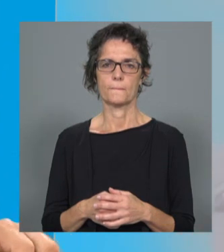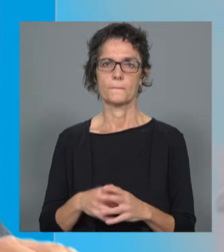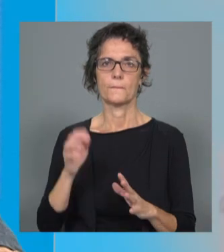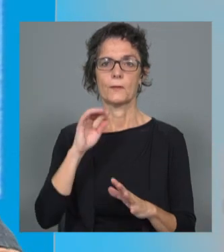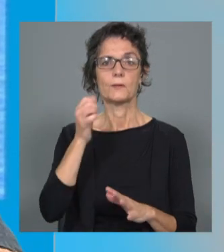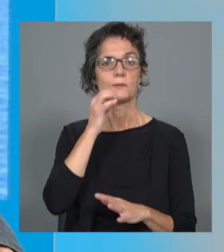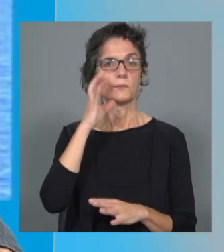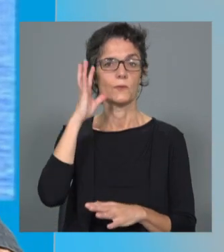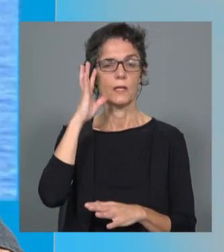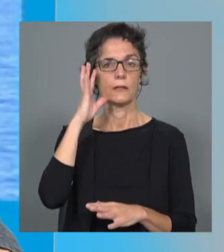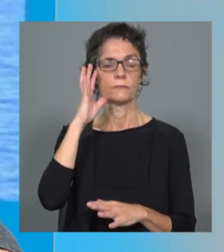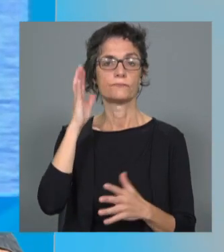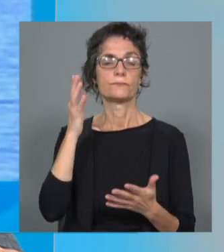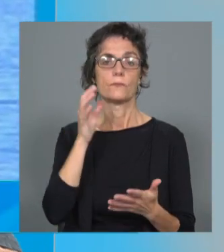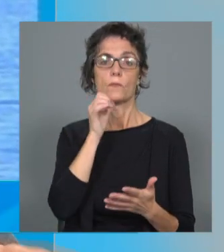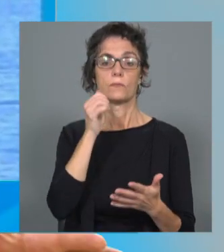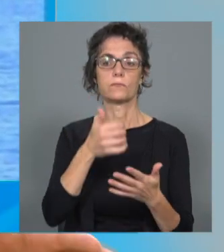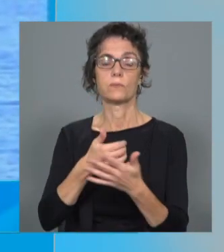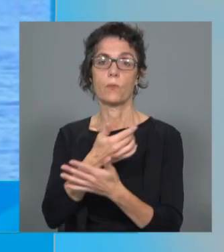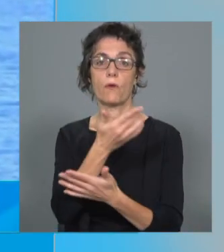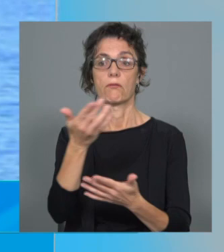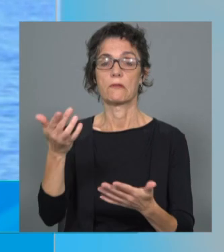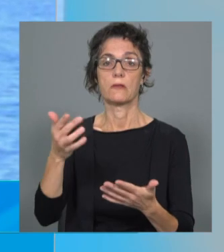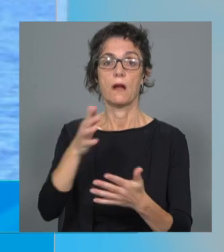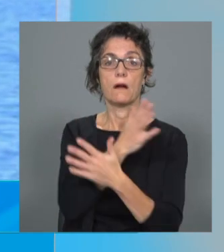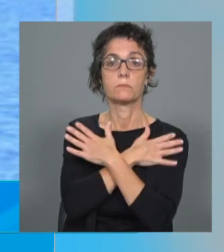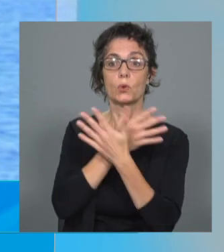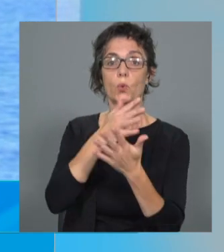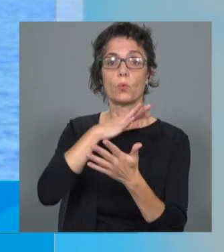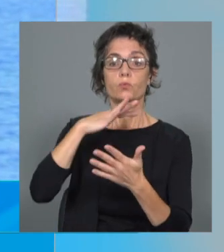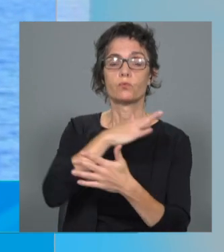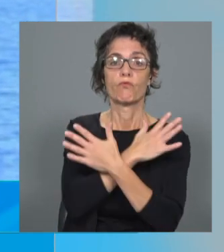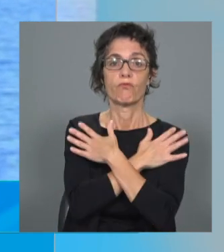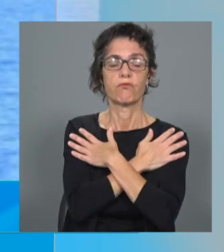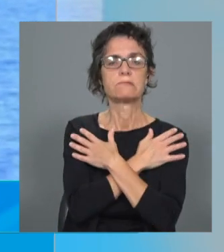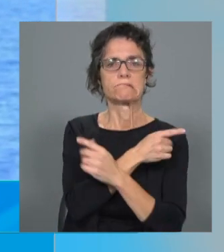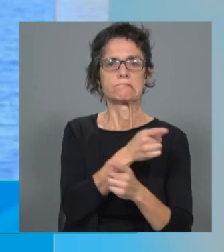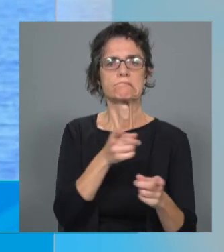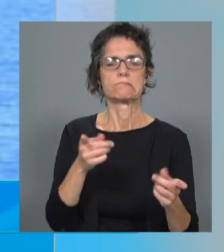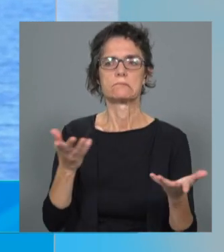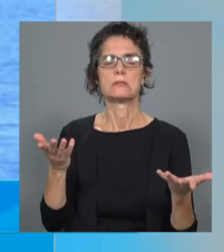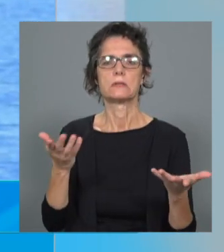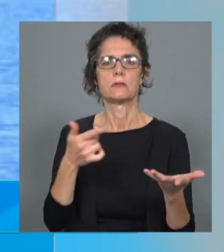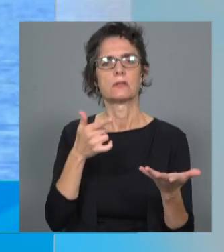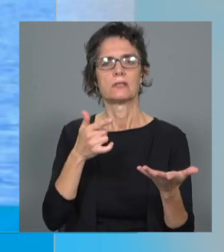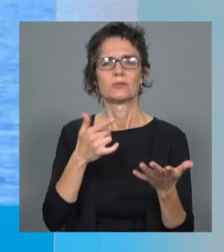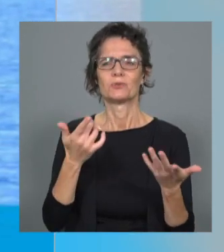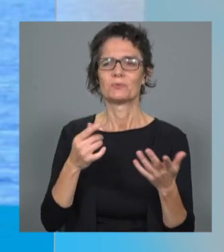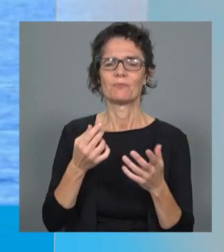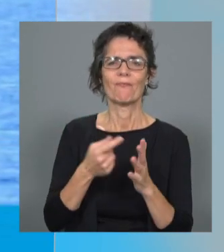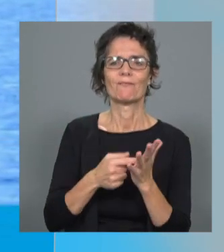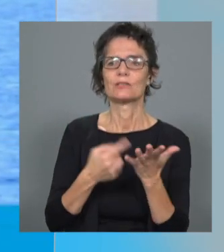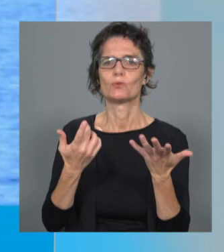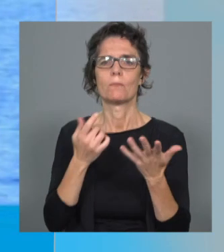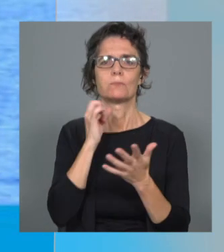Olá, muito boa tarde. A morte de familiares e amigos durante o tempo da pandemia deixou lutos por fazer, impediu homenagens no momento